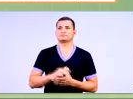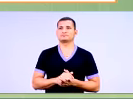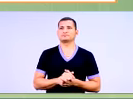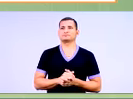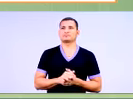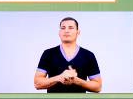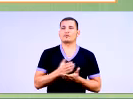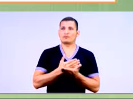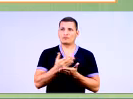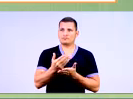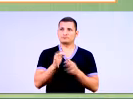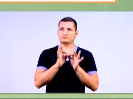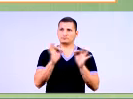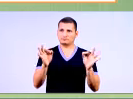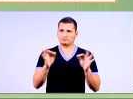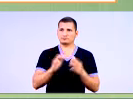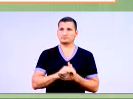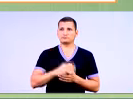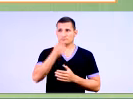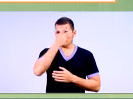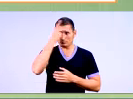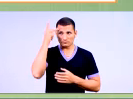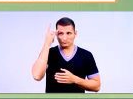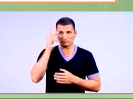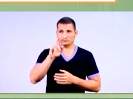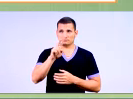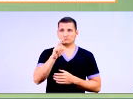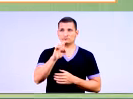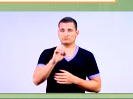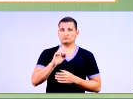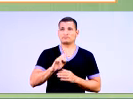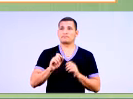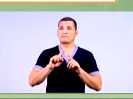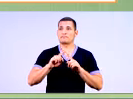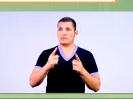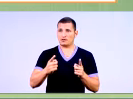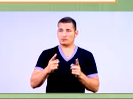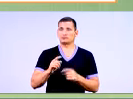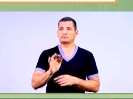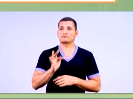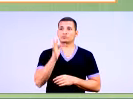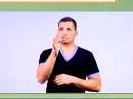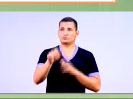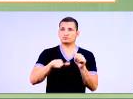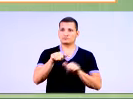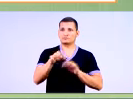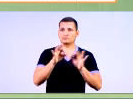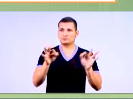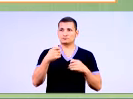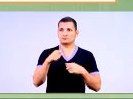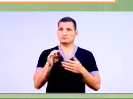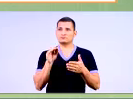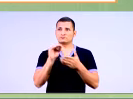mas para que o verbo fique no futuro eu preciso acrescentar will e o verbo